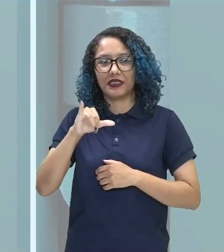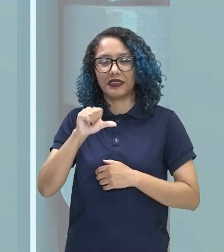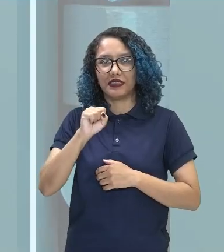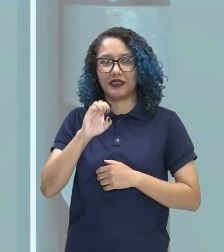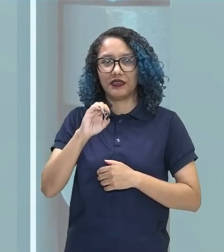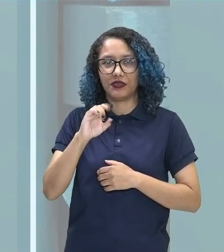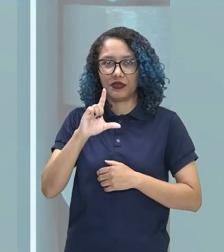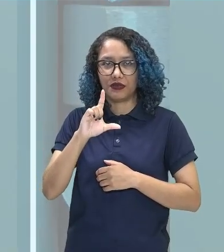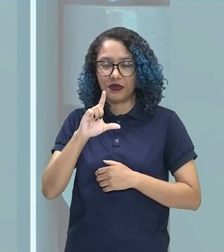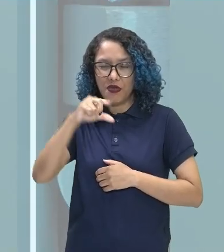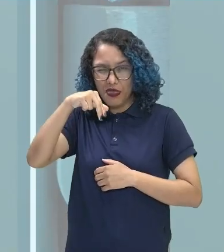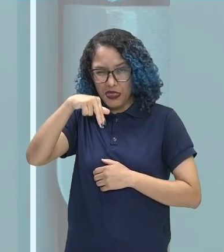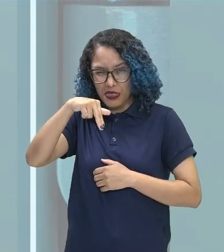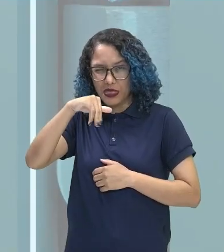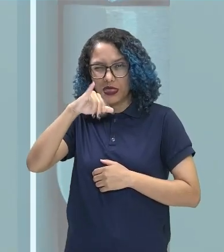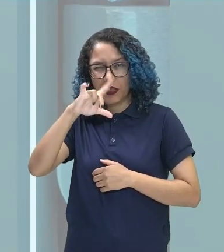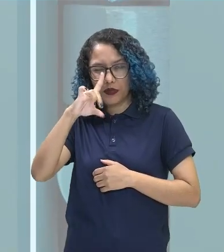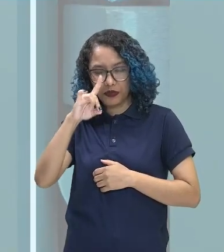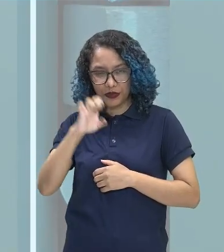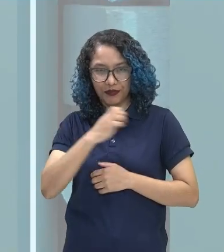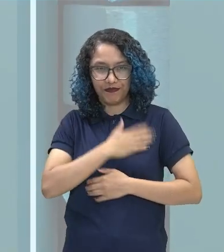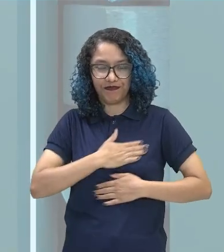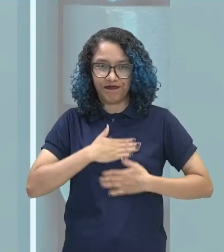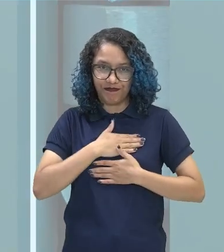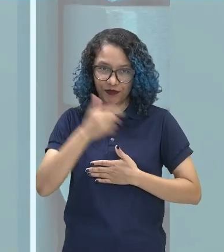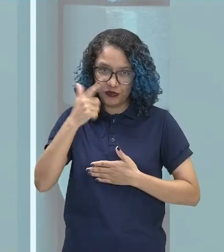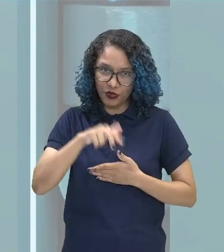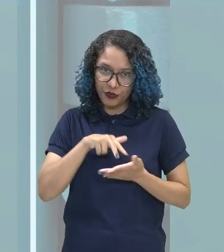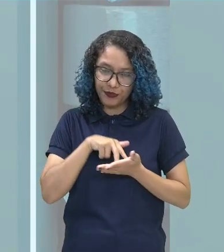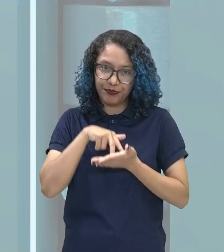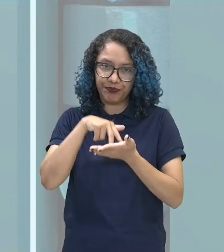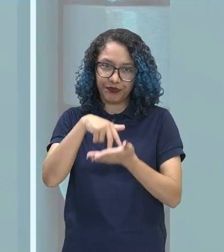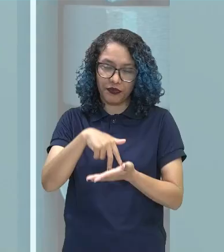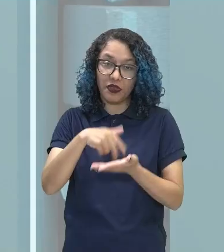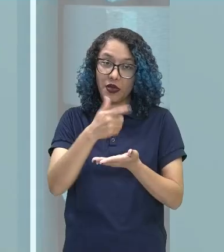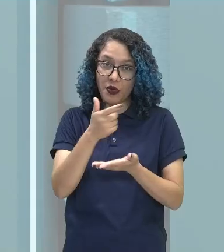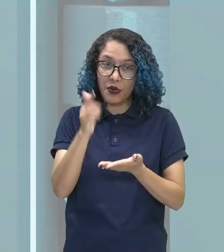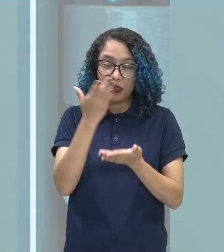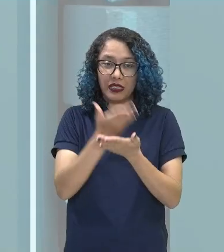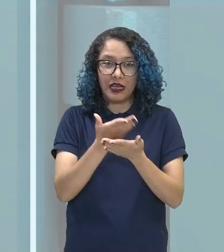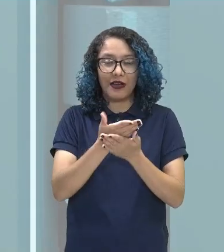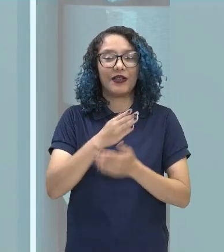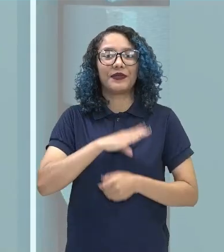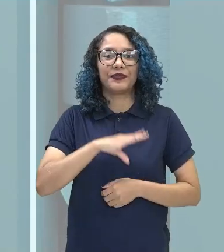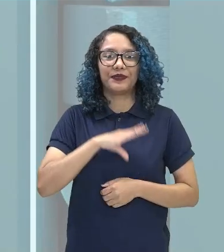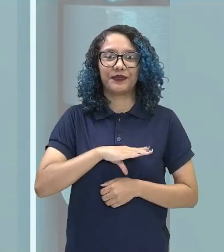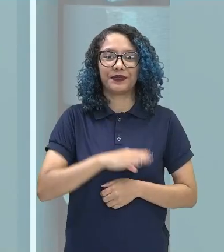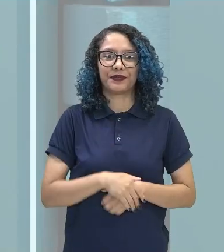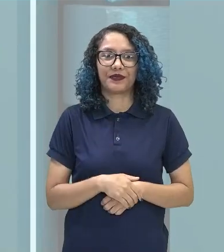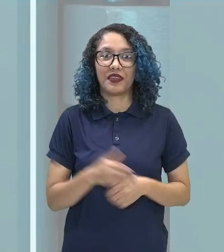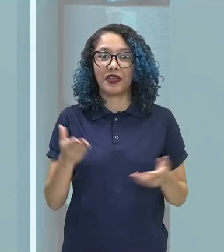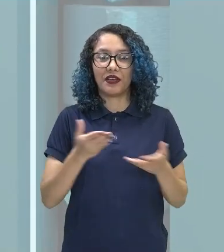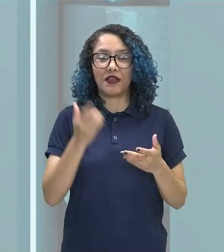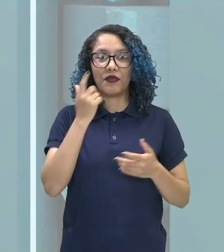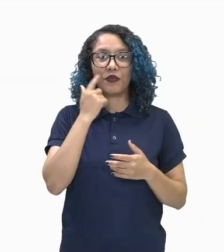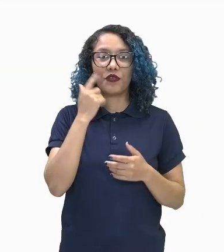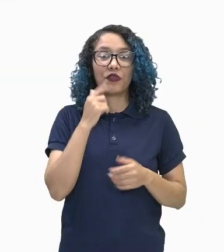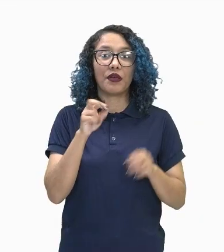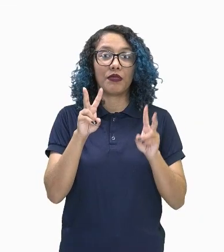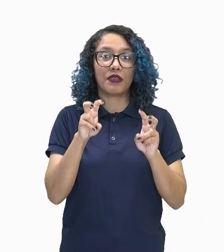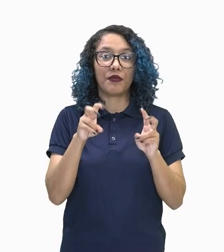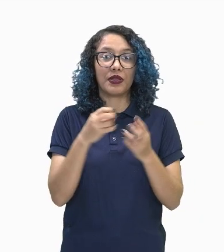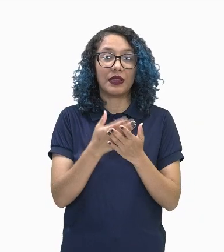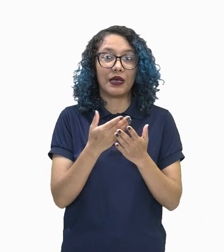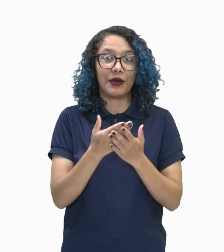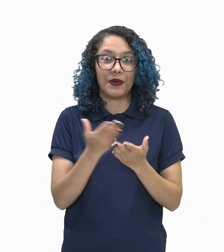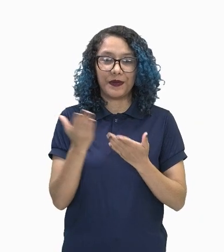e é sempre um prazer estar novamente com vocês para mais uma aula de língua portuguesa. Vamos conhecer o objeto de